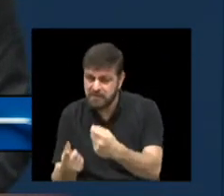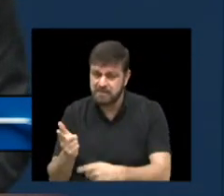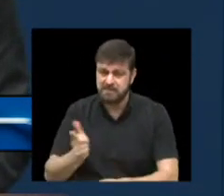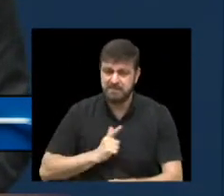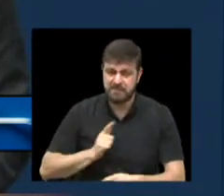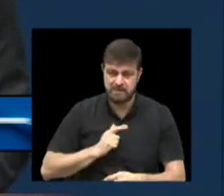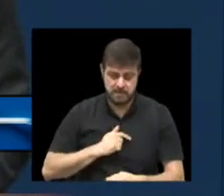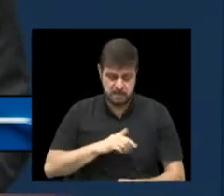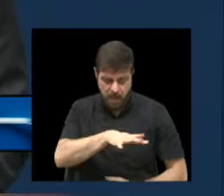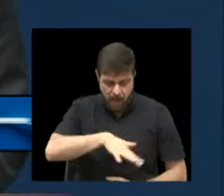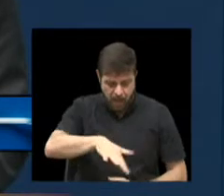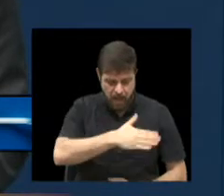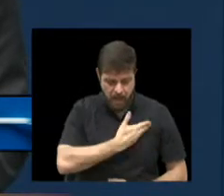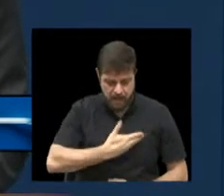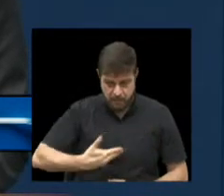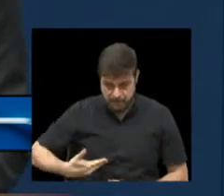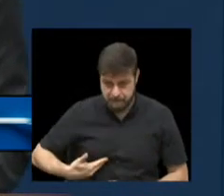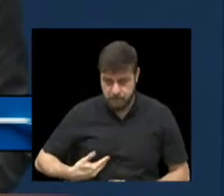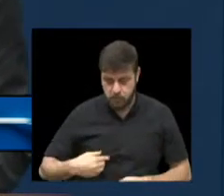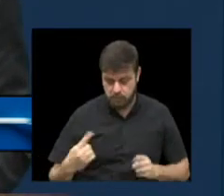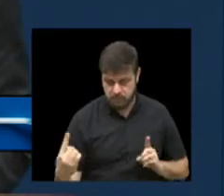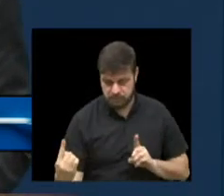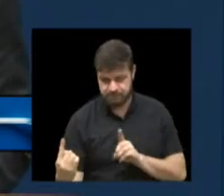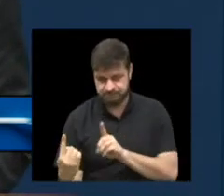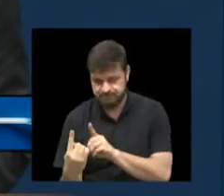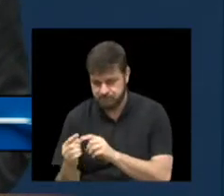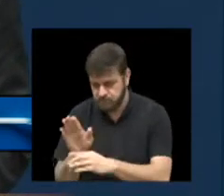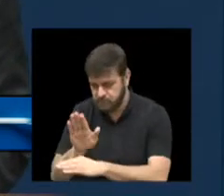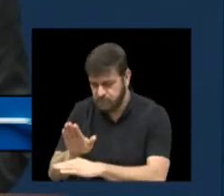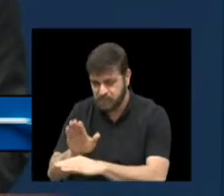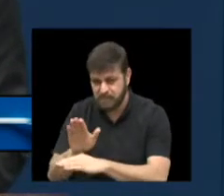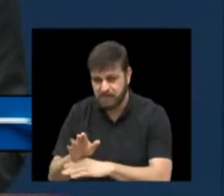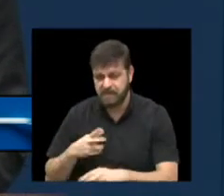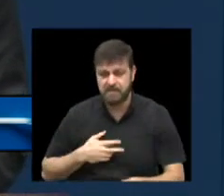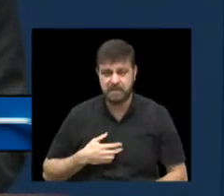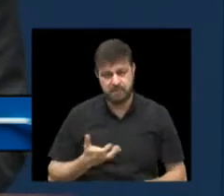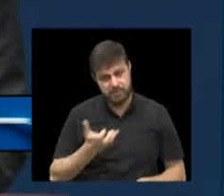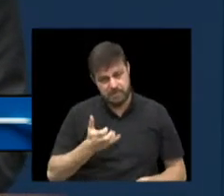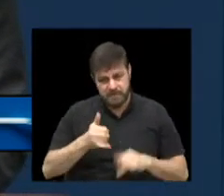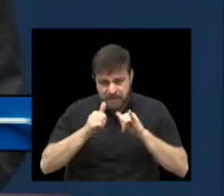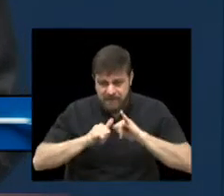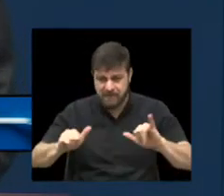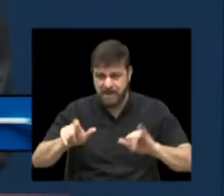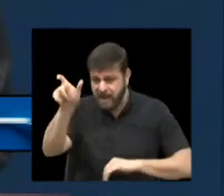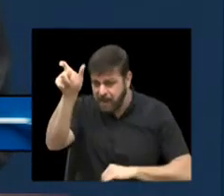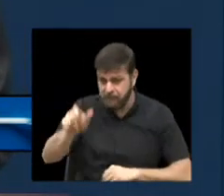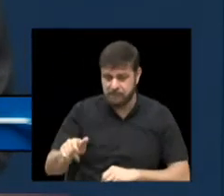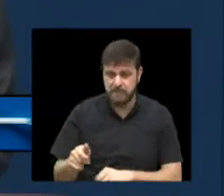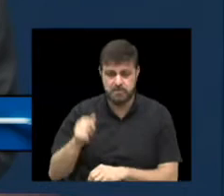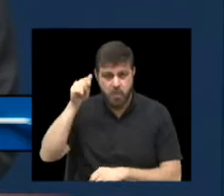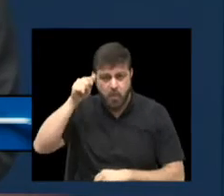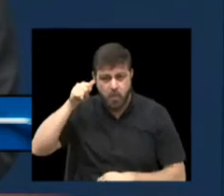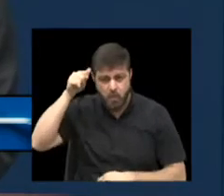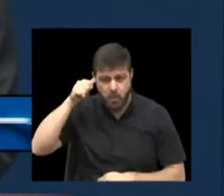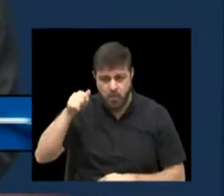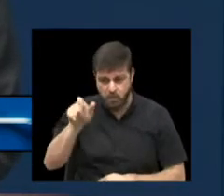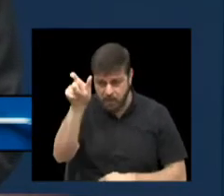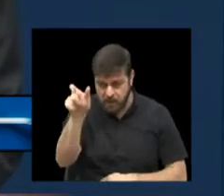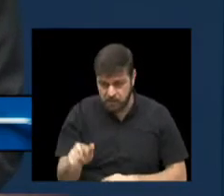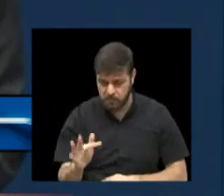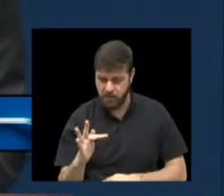um serviço público. Por isso, vejo o caso do ator Fábio Assunção como um verdadeiro dependente